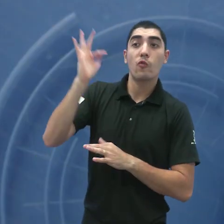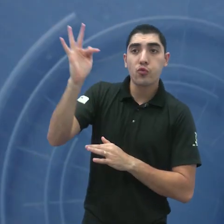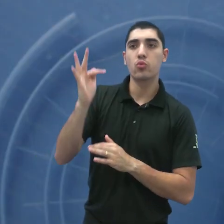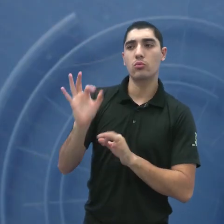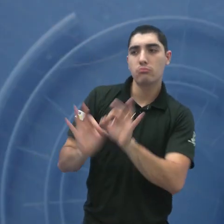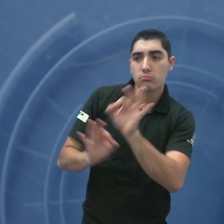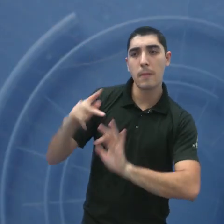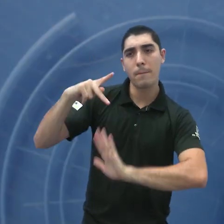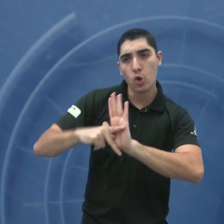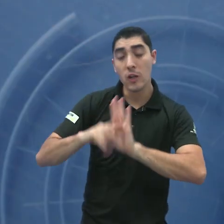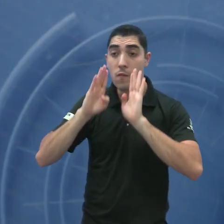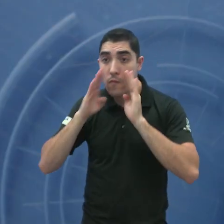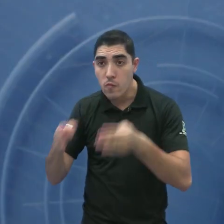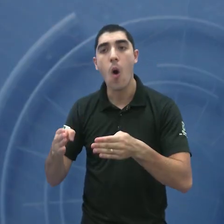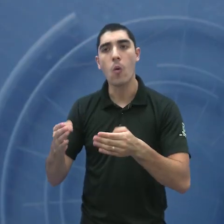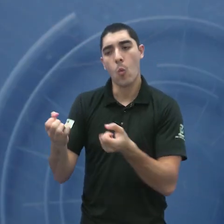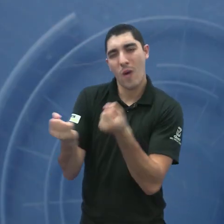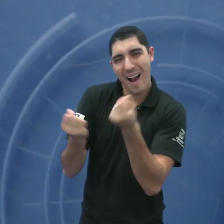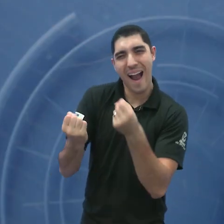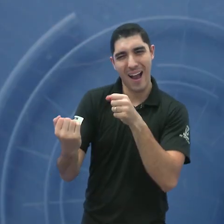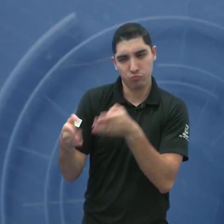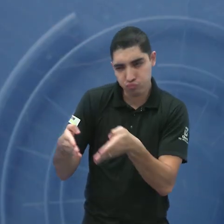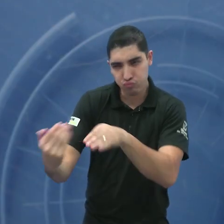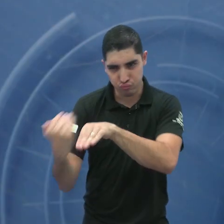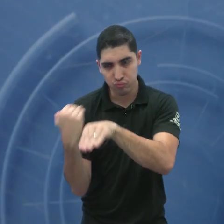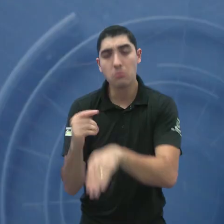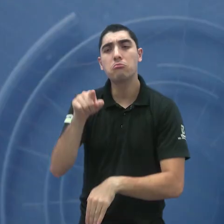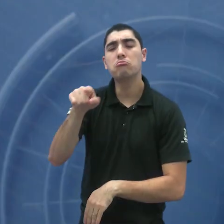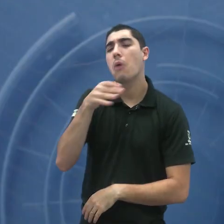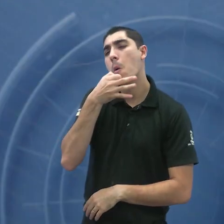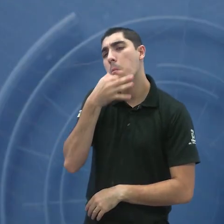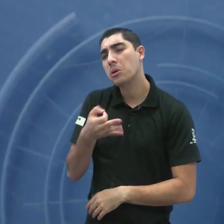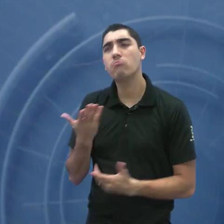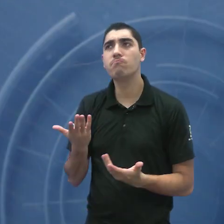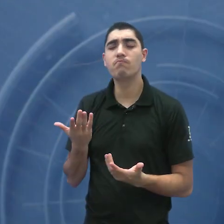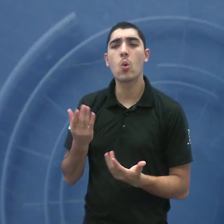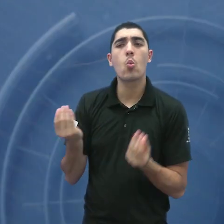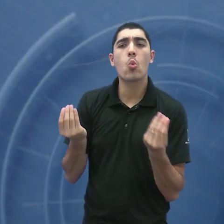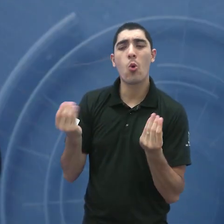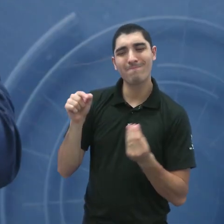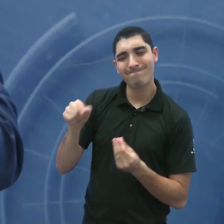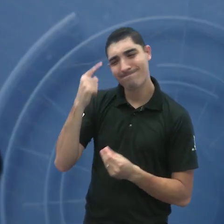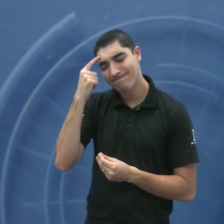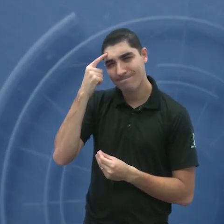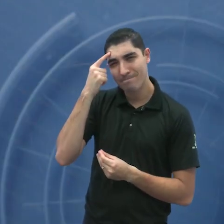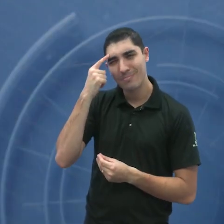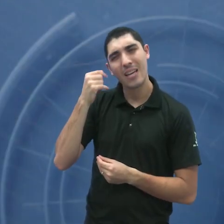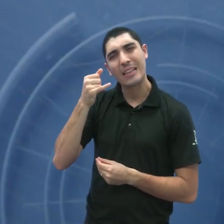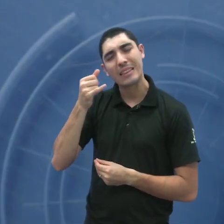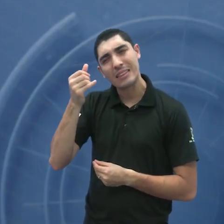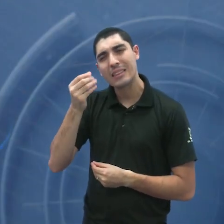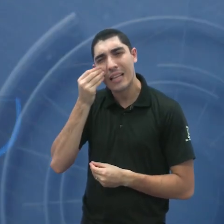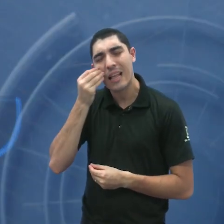ferroviários aqui no Brasil. Na sua opinião, no seu ver, o que poderia estar mudando esse cenário para realmente fluir e